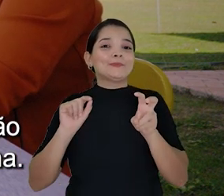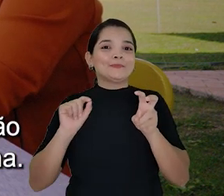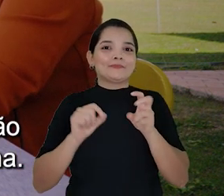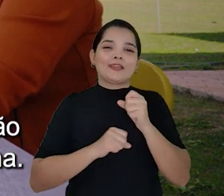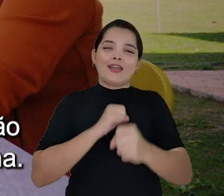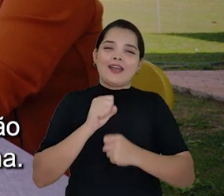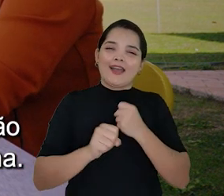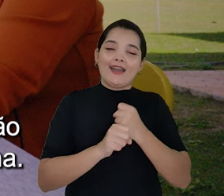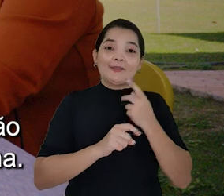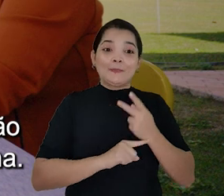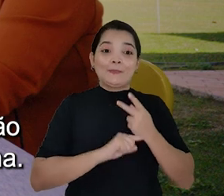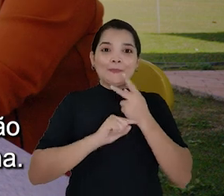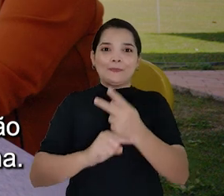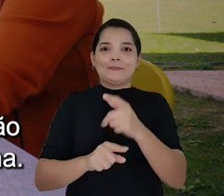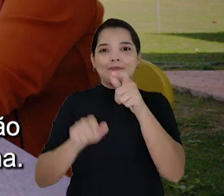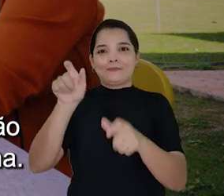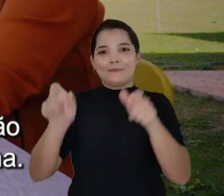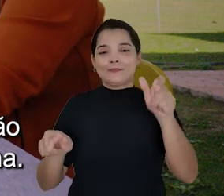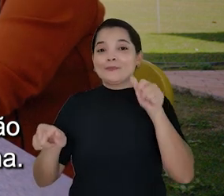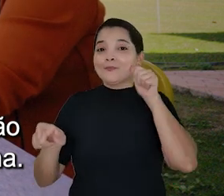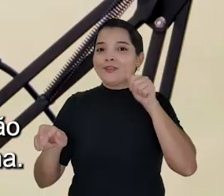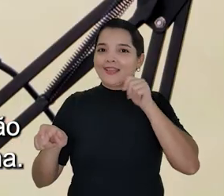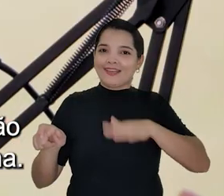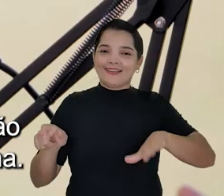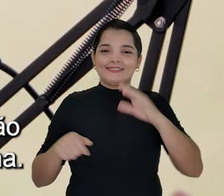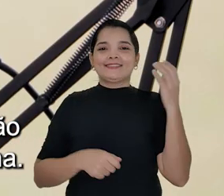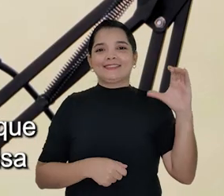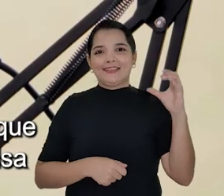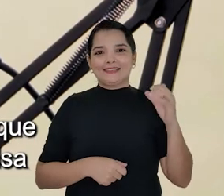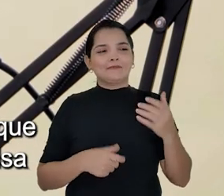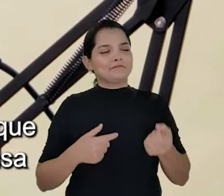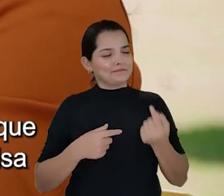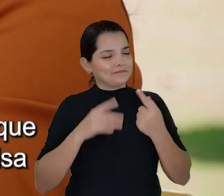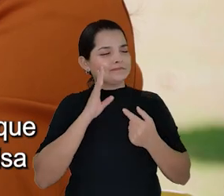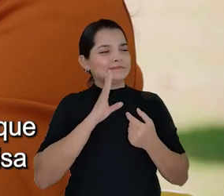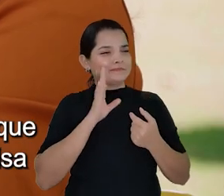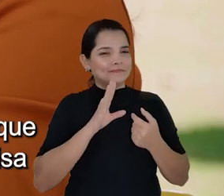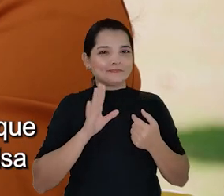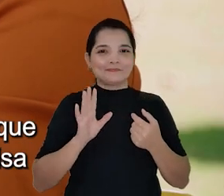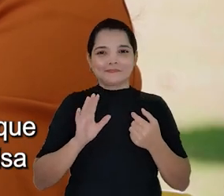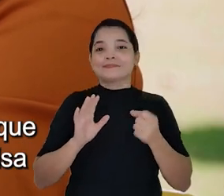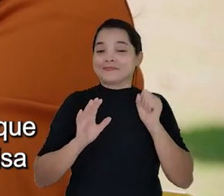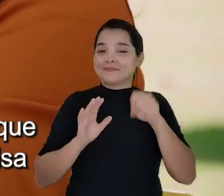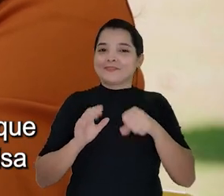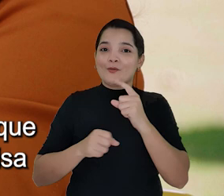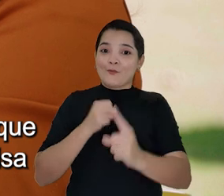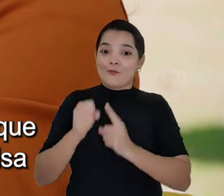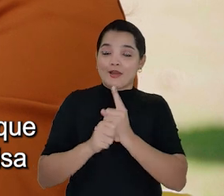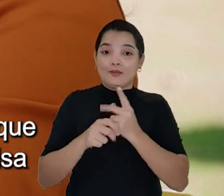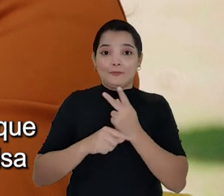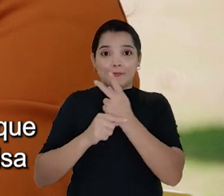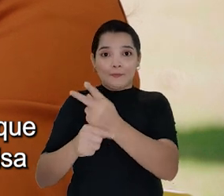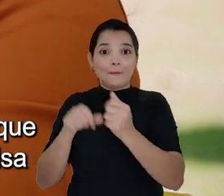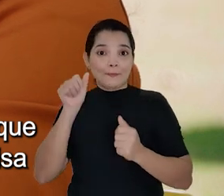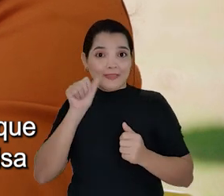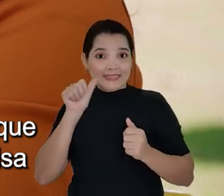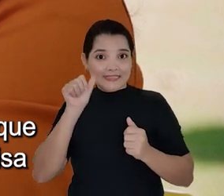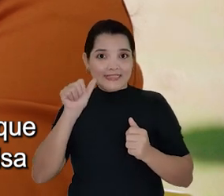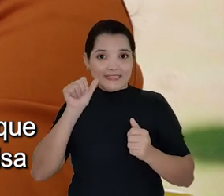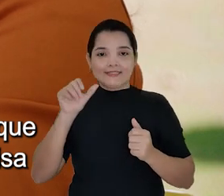premiação anual que premia mulheres na ciência um ano a gente premir as meninas na ciência que são